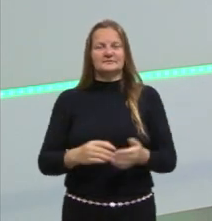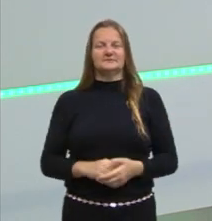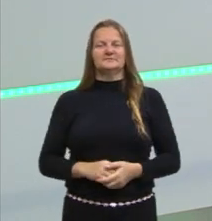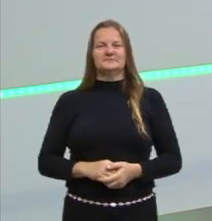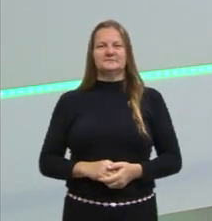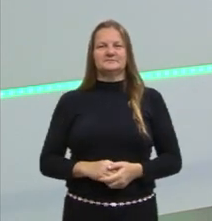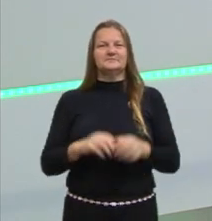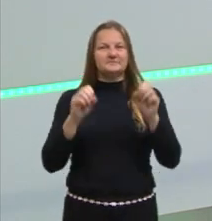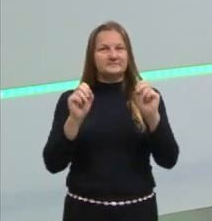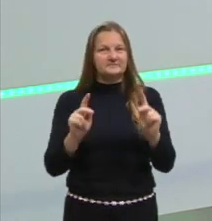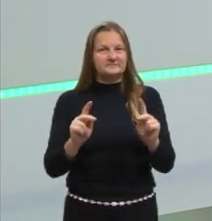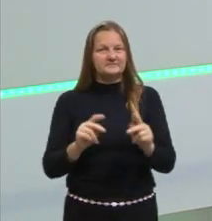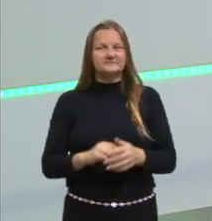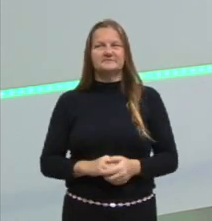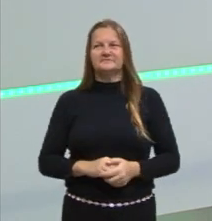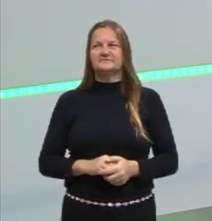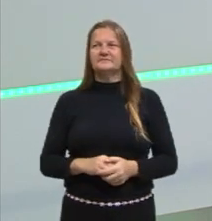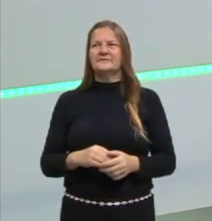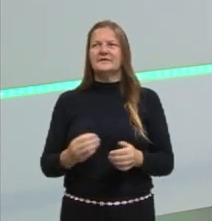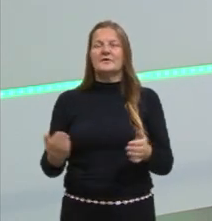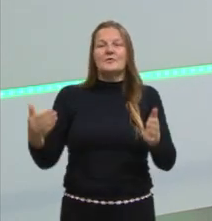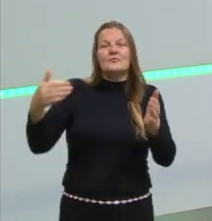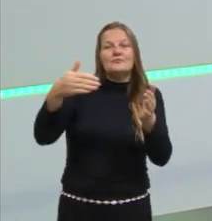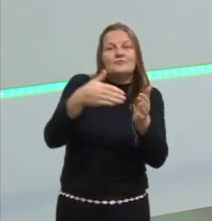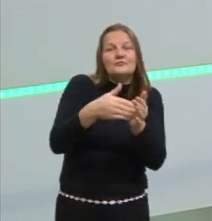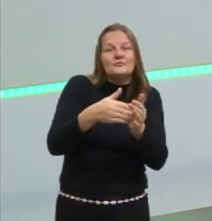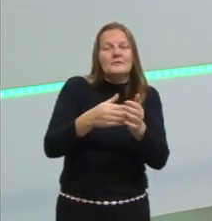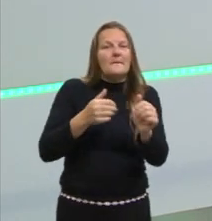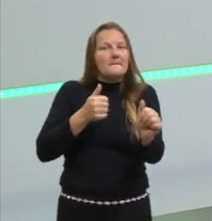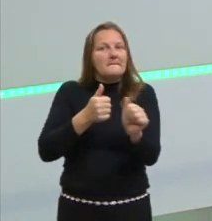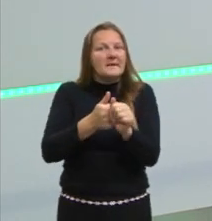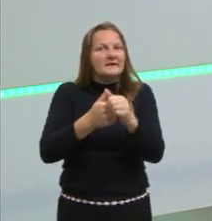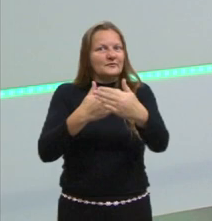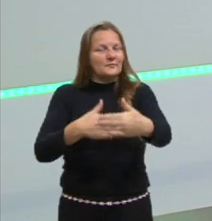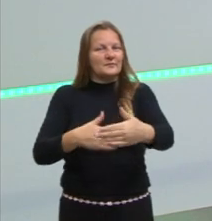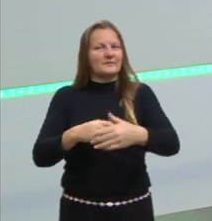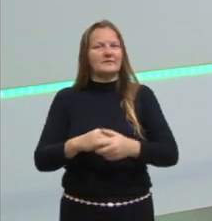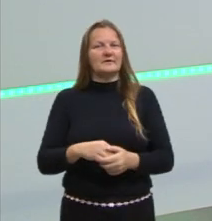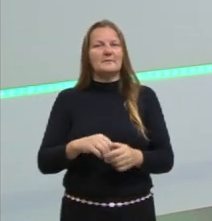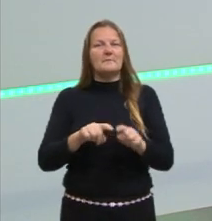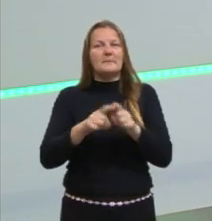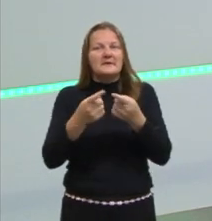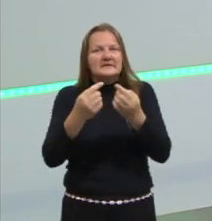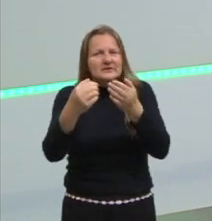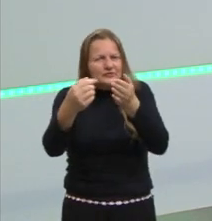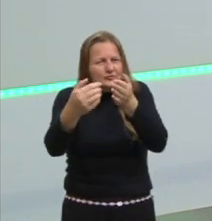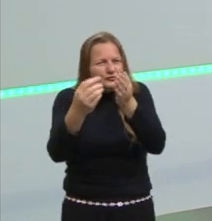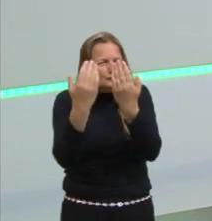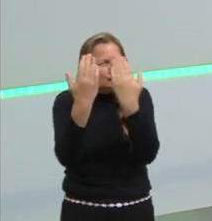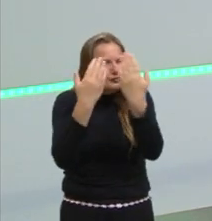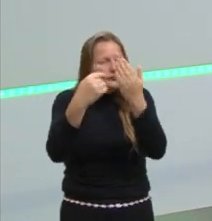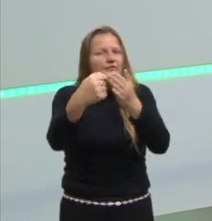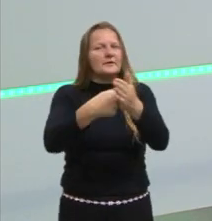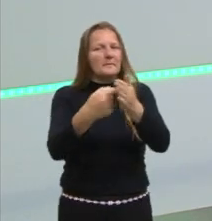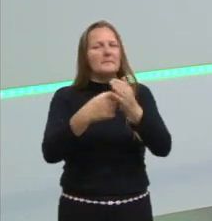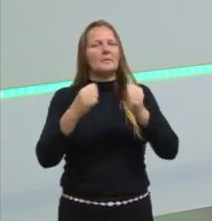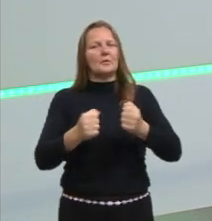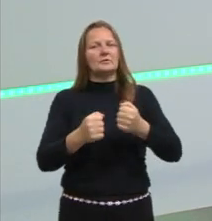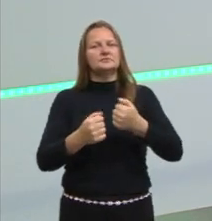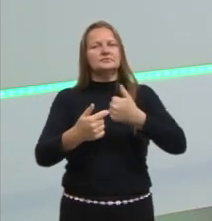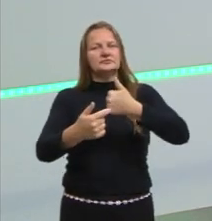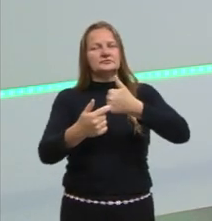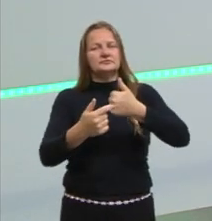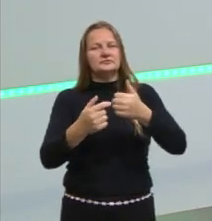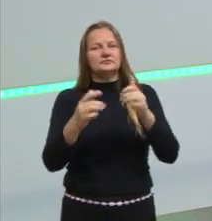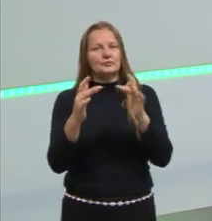Lembrando que aí a gente tá chegando na financeira né mas se você tiver uma dúvida aí rapidinho e quiser me mandar você pode entrar em contato comigo